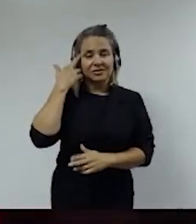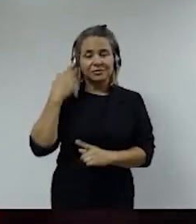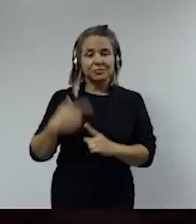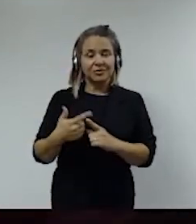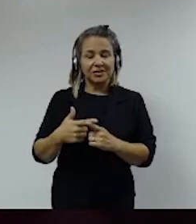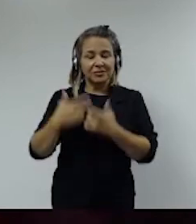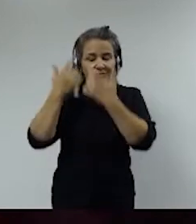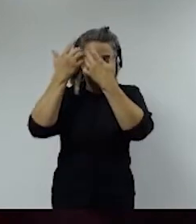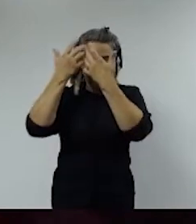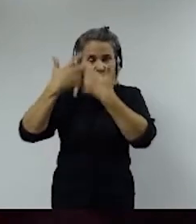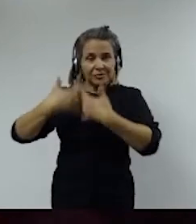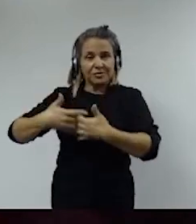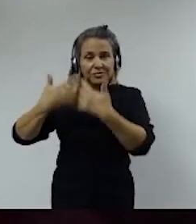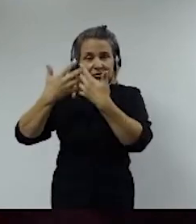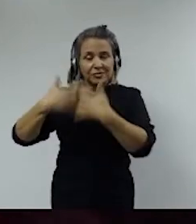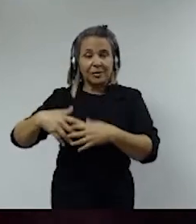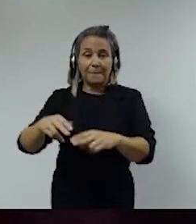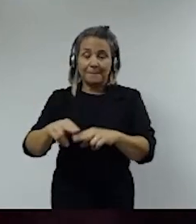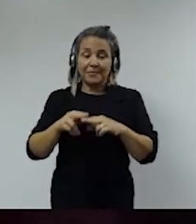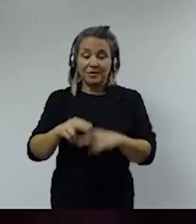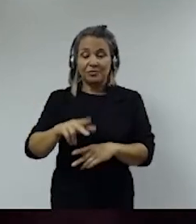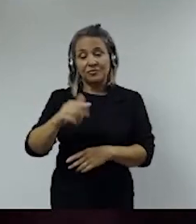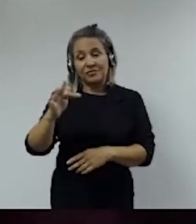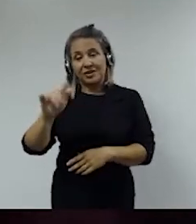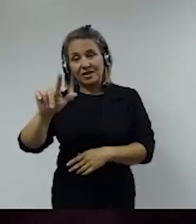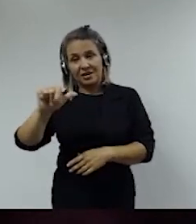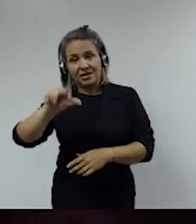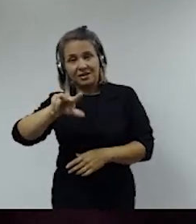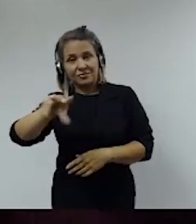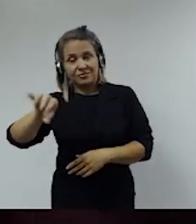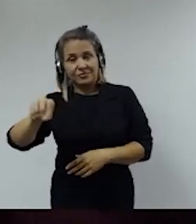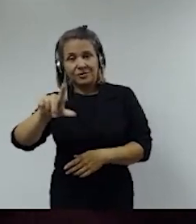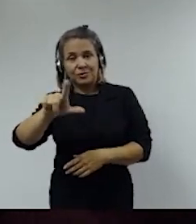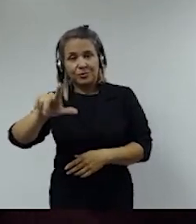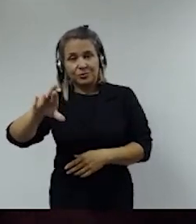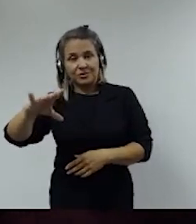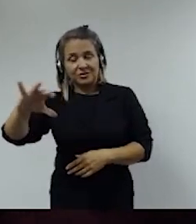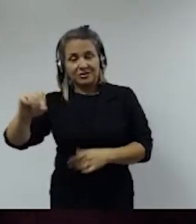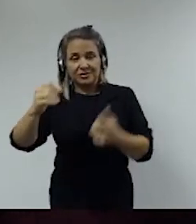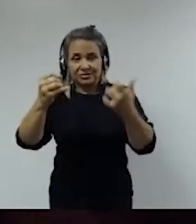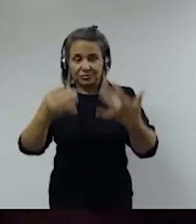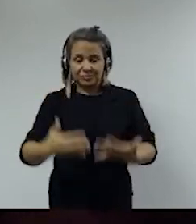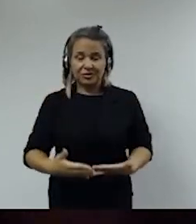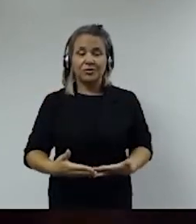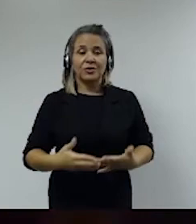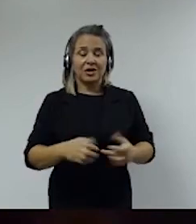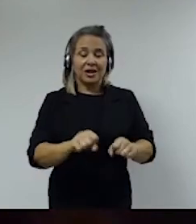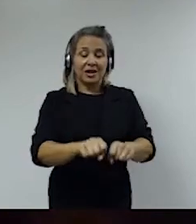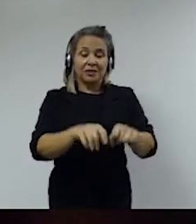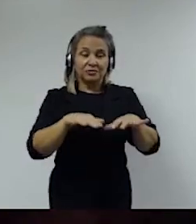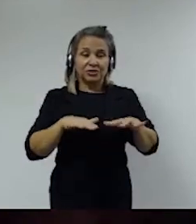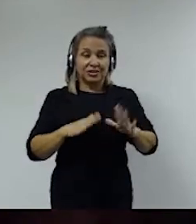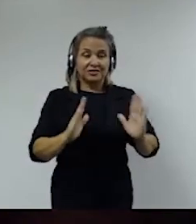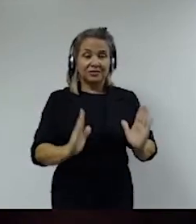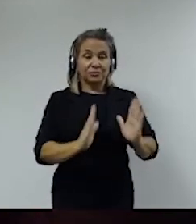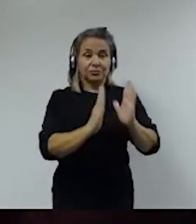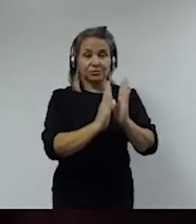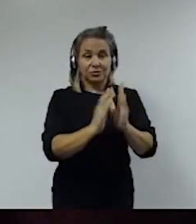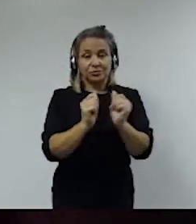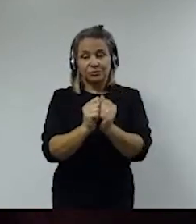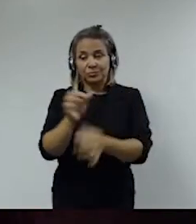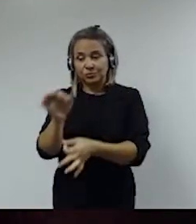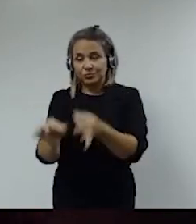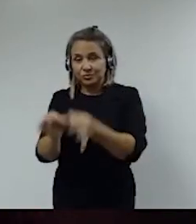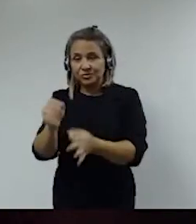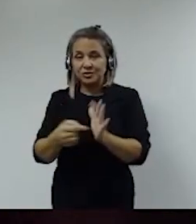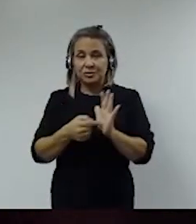sido desenvolvido aqui pelo Flávio, pelo Luciano, sobre esse papel crucial das audiências de custódia, que elas cumprem exatamente como instrumento